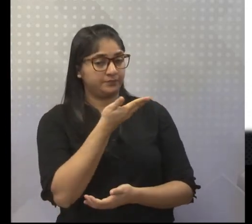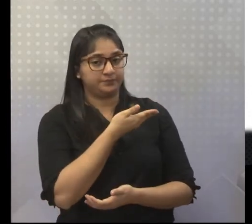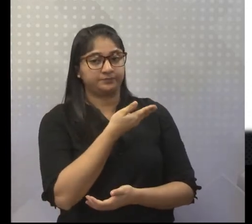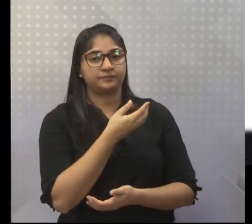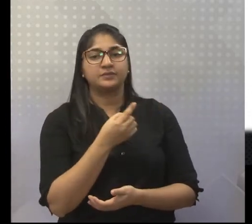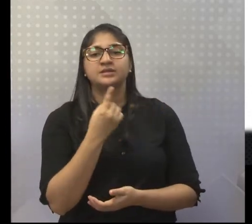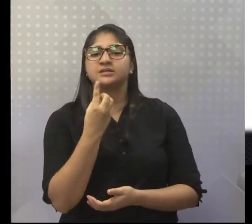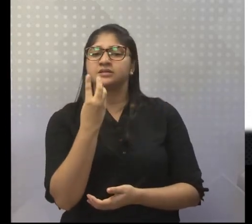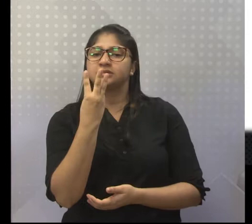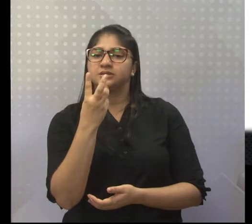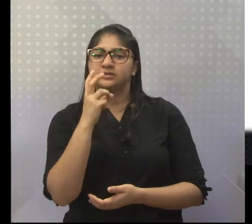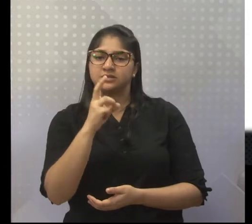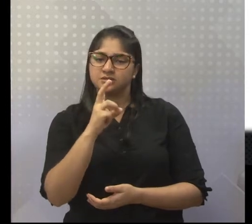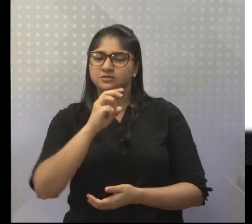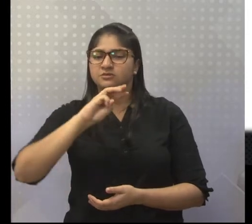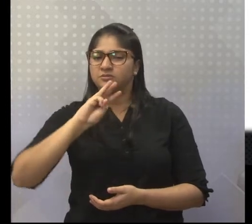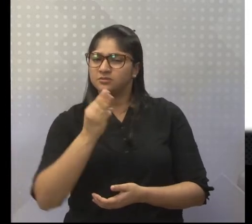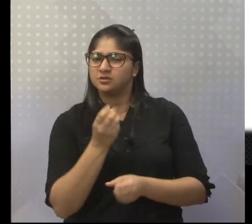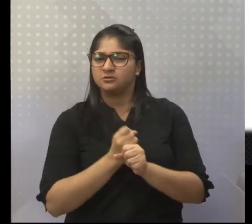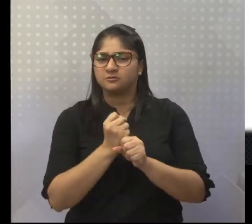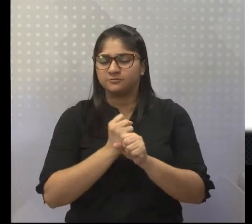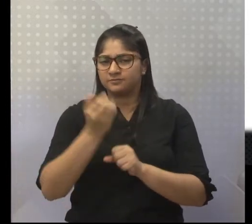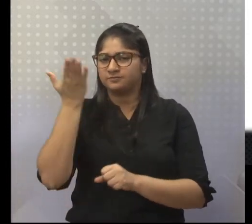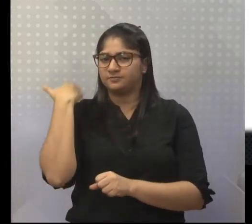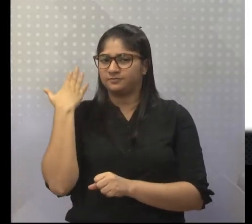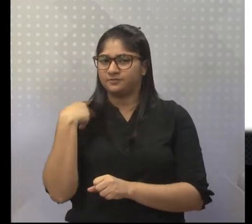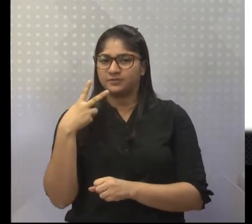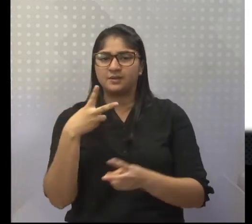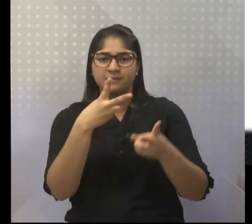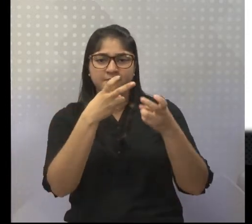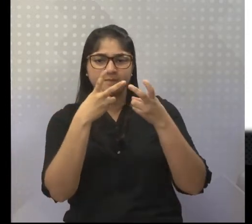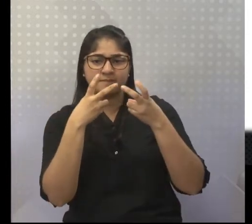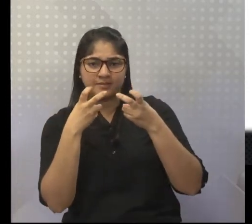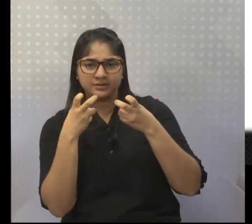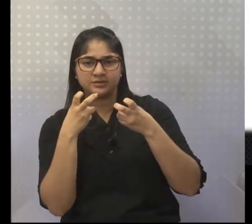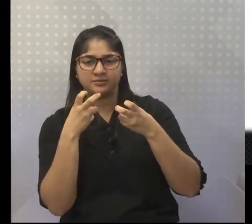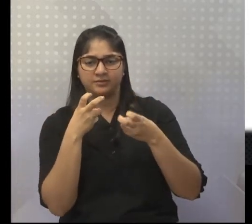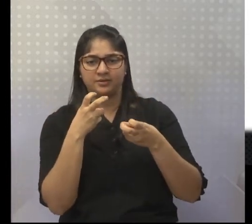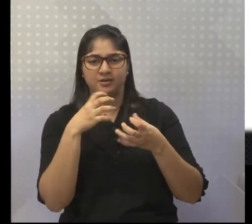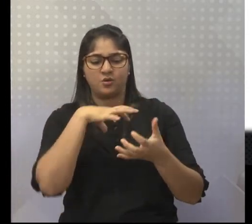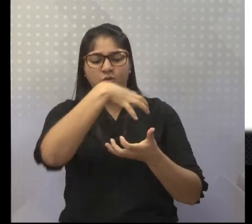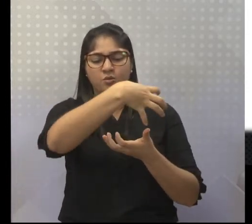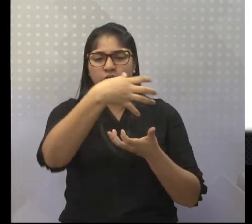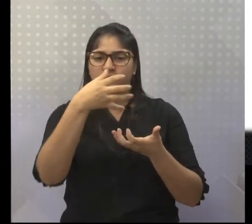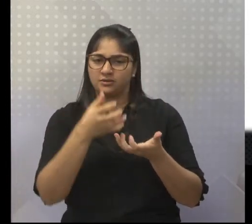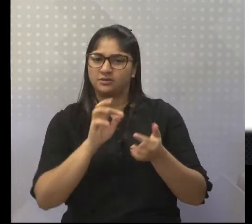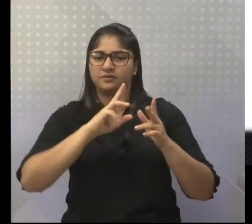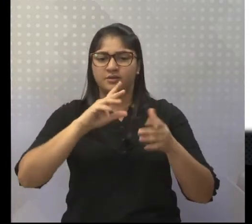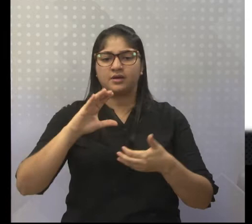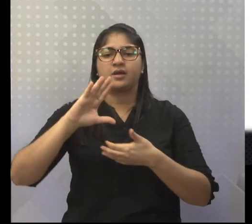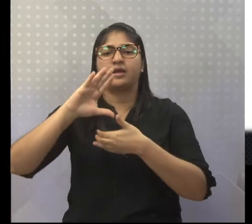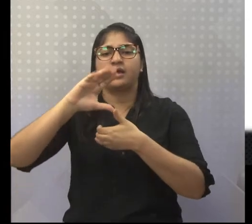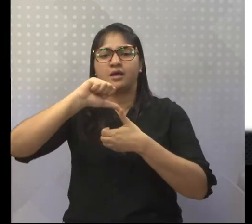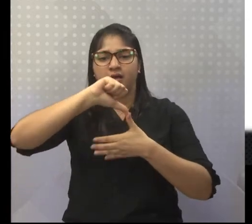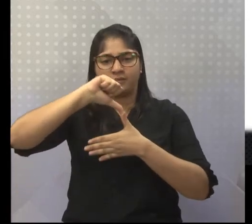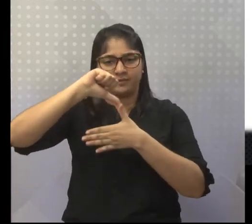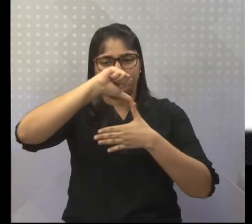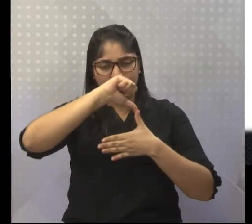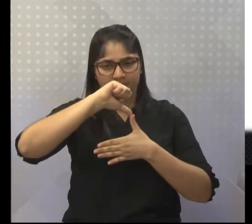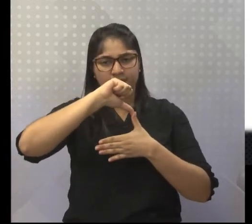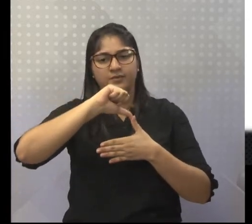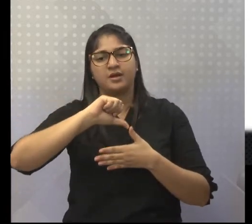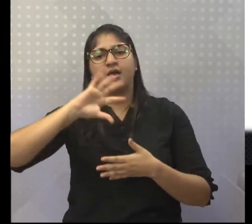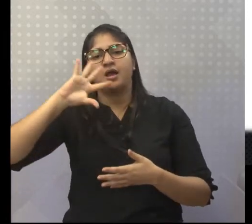a 135 milhões de anos já dá para ver aí os continentes denominados a américa do sul a áfrica a